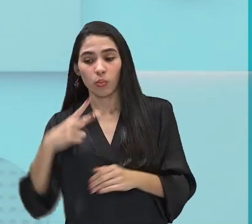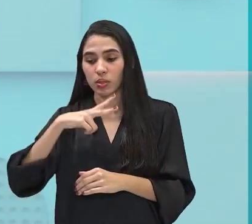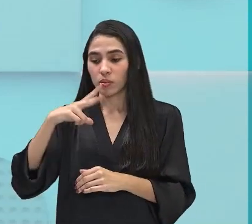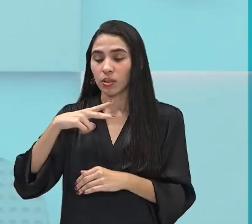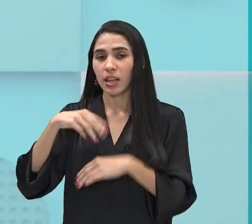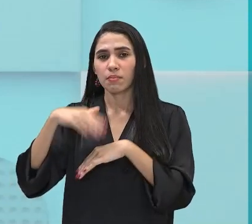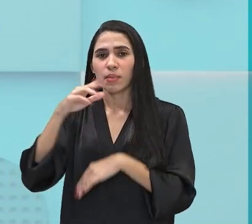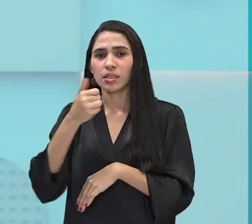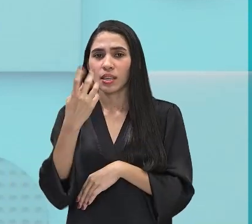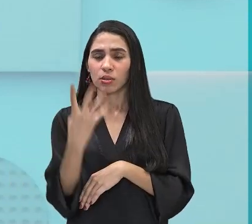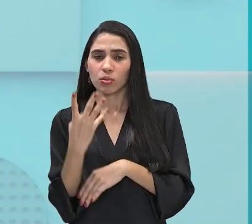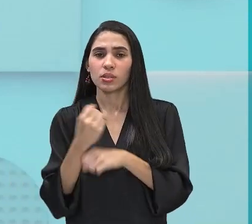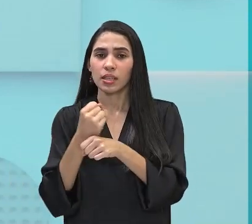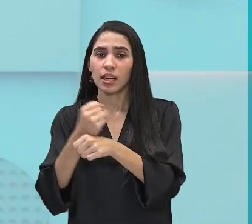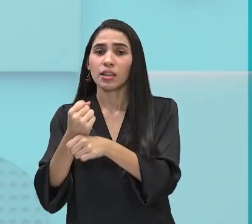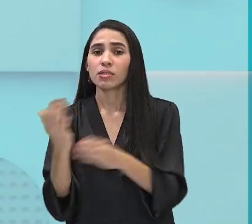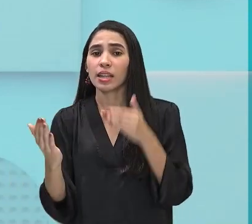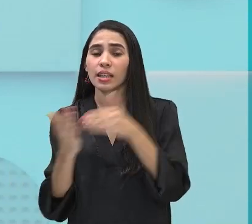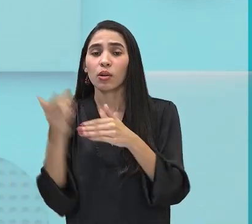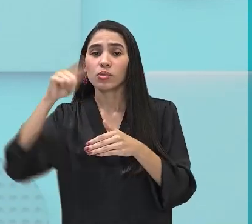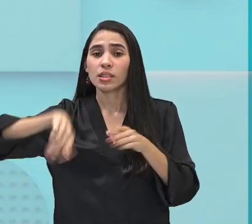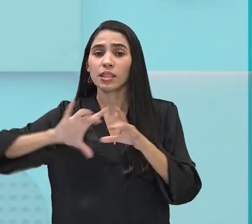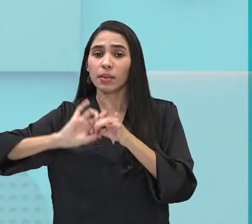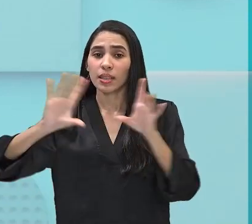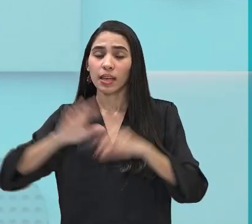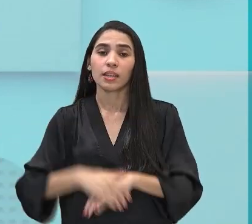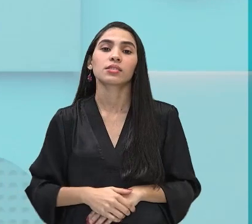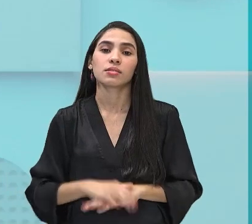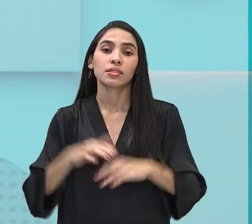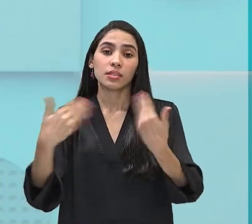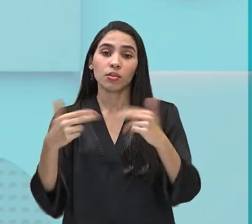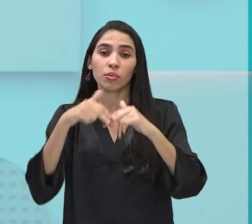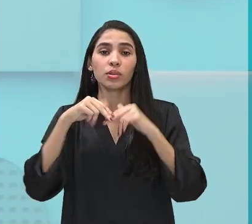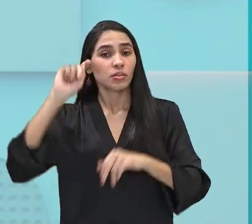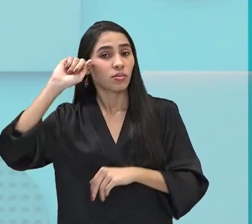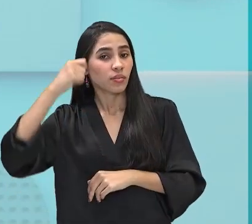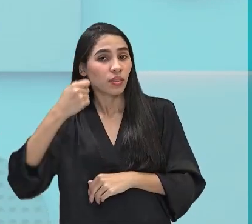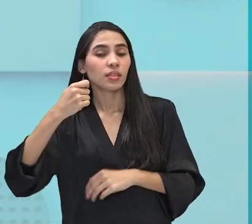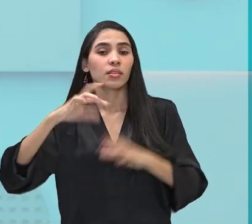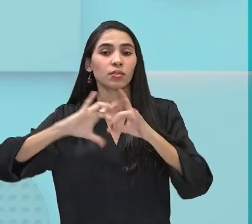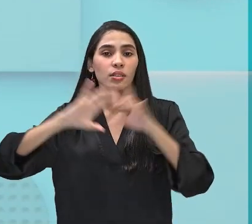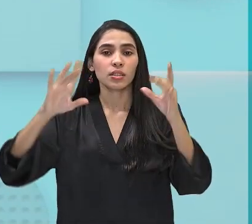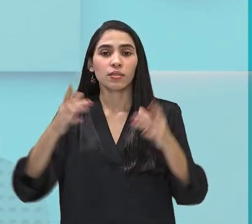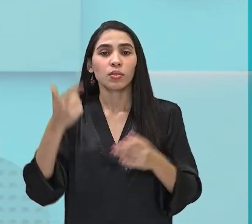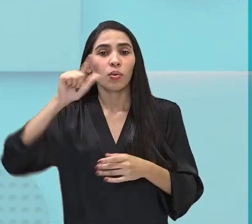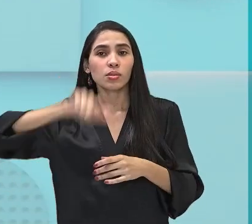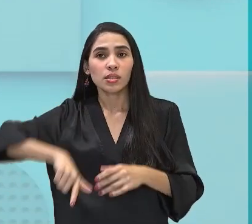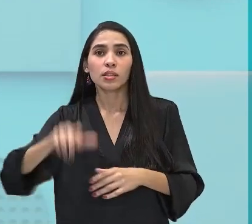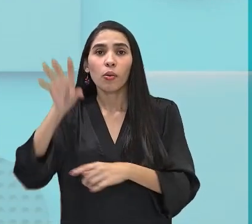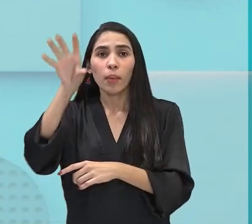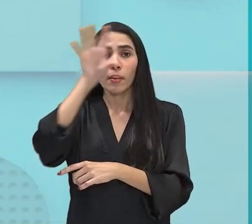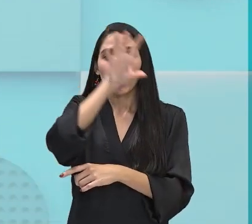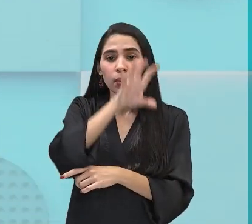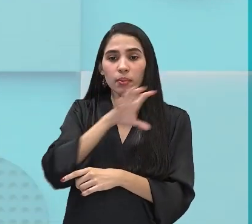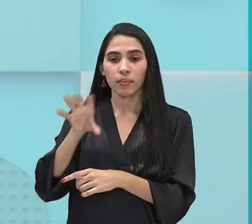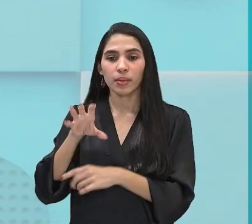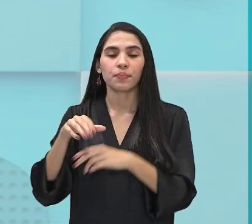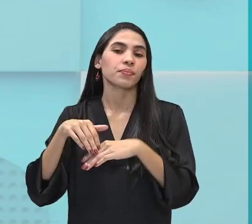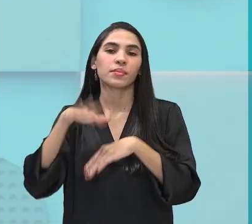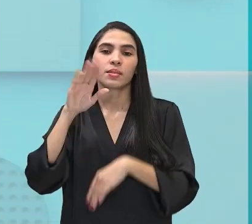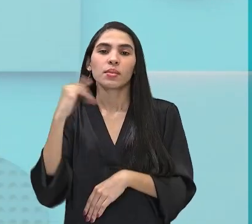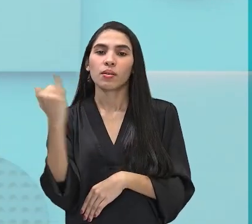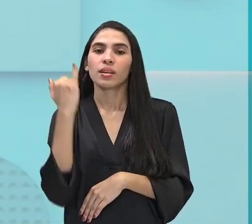sua emancipação. Com isso, os africanos livres chegaram aos 4 cantos do Império, inclusive